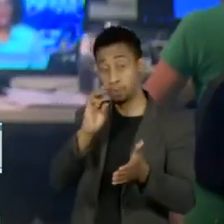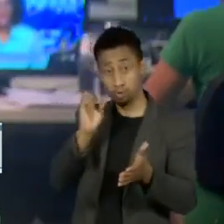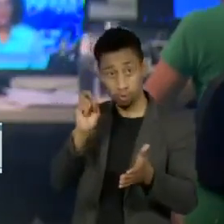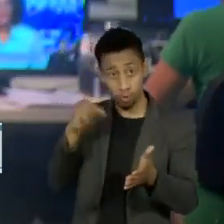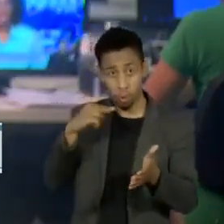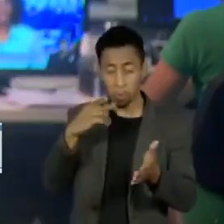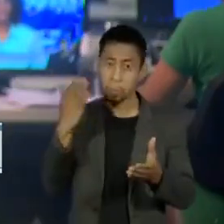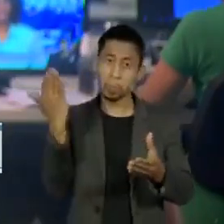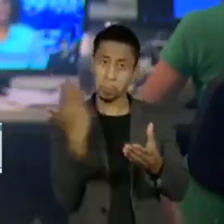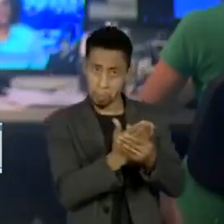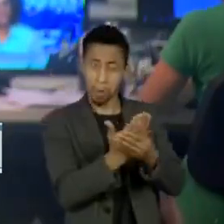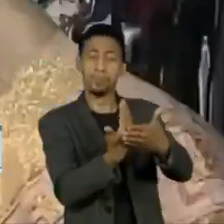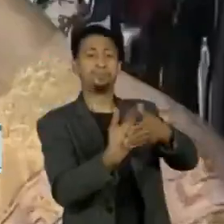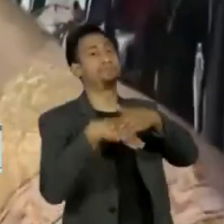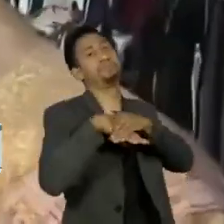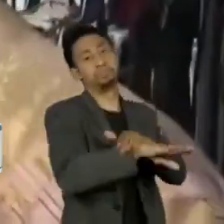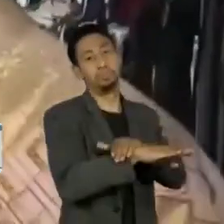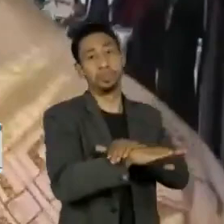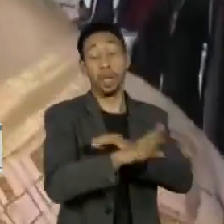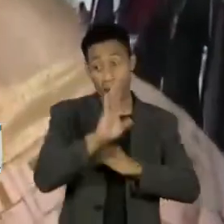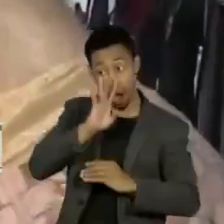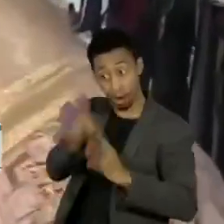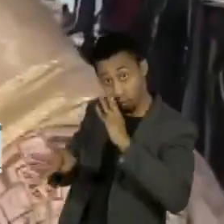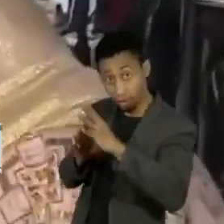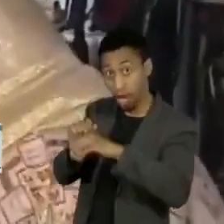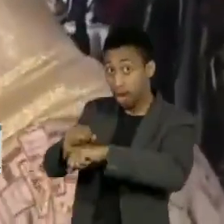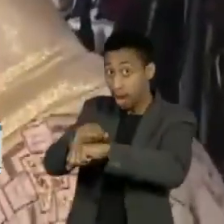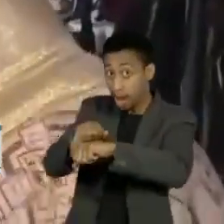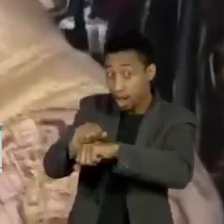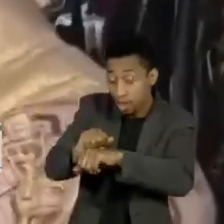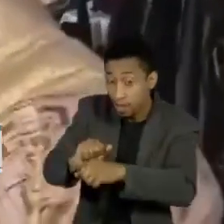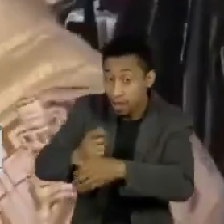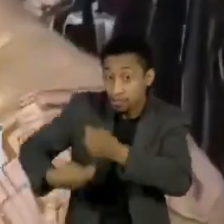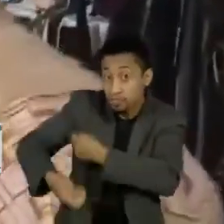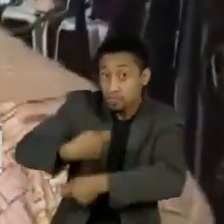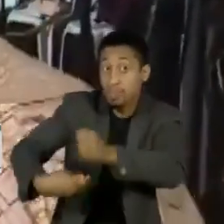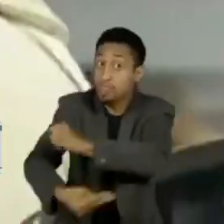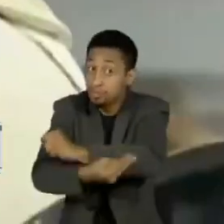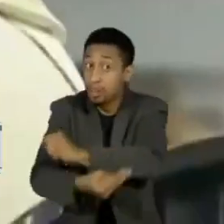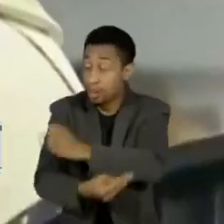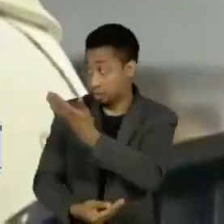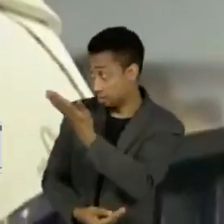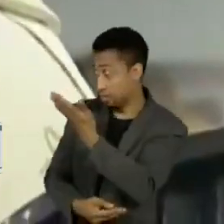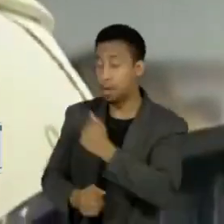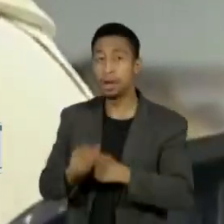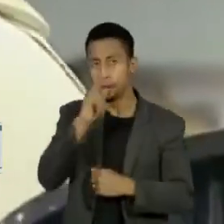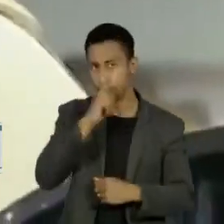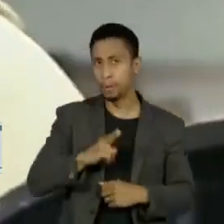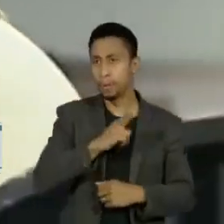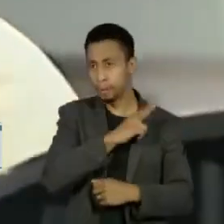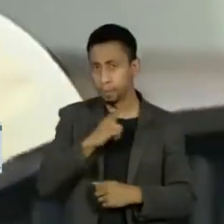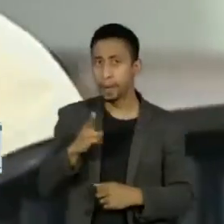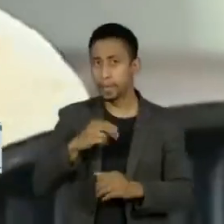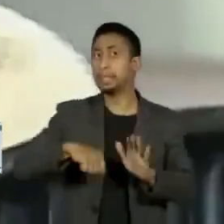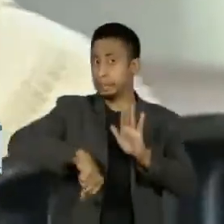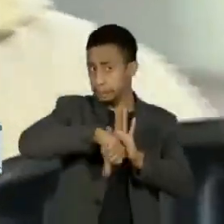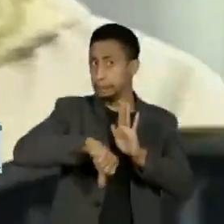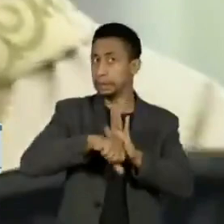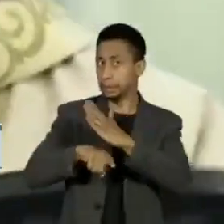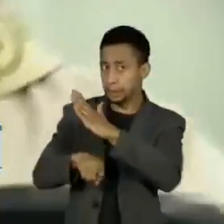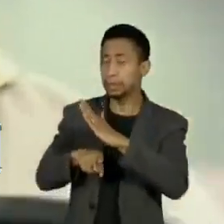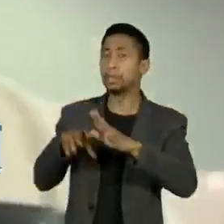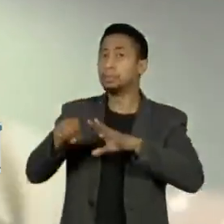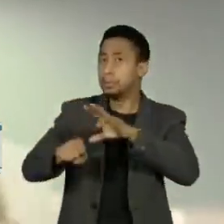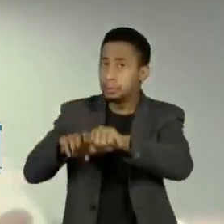de dinheiro entre outros crimes e e o Padre Robson de Oliveira Pereira era investigado na operação